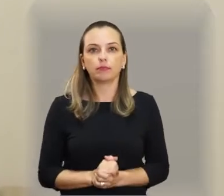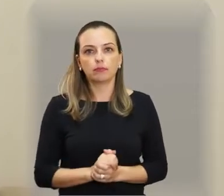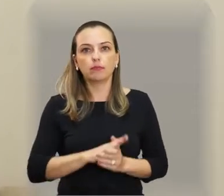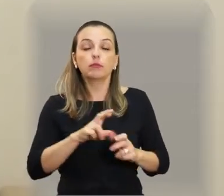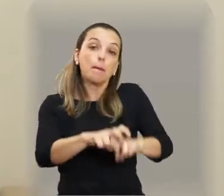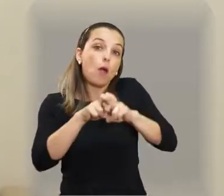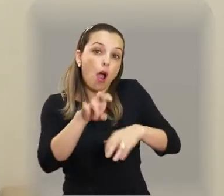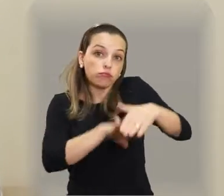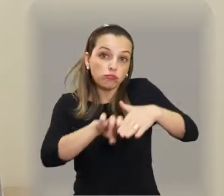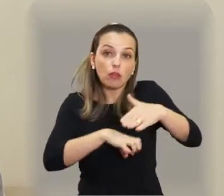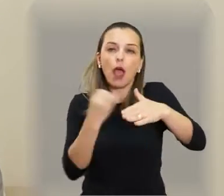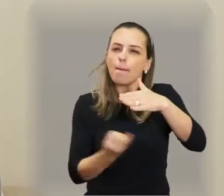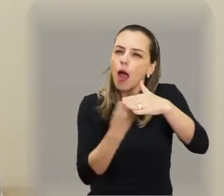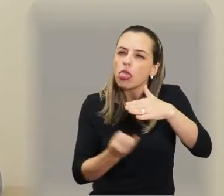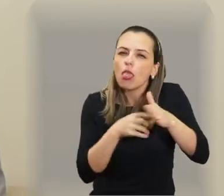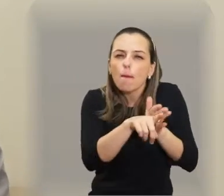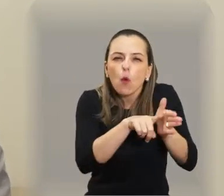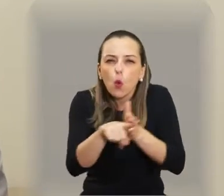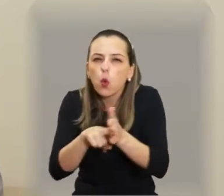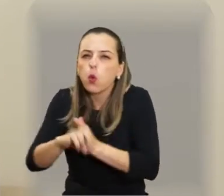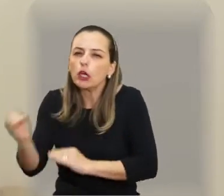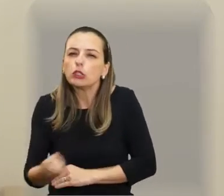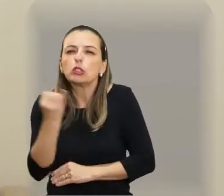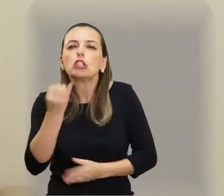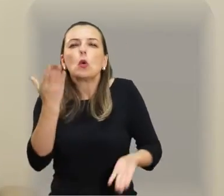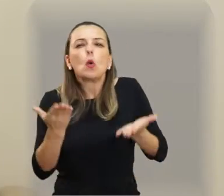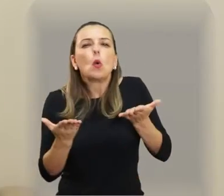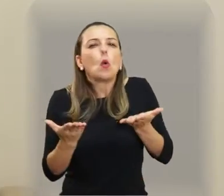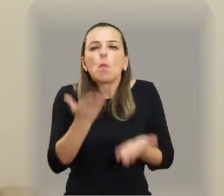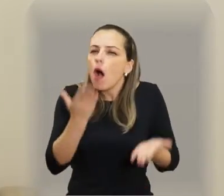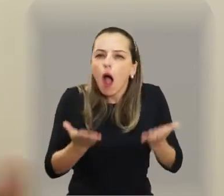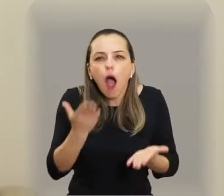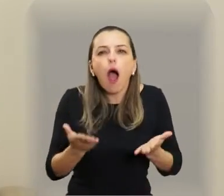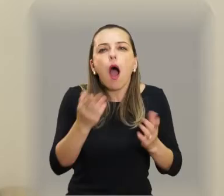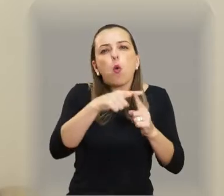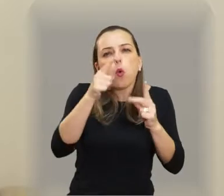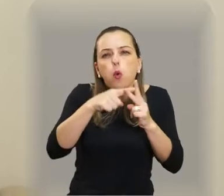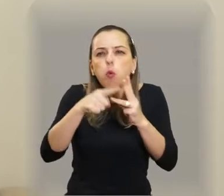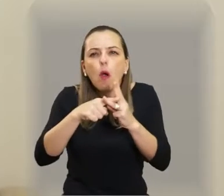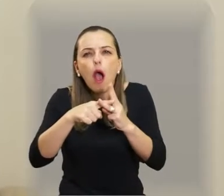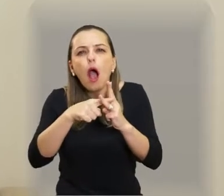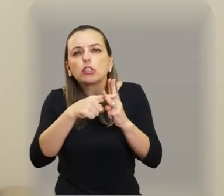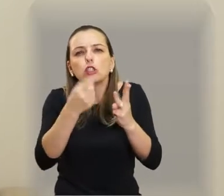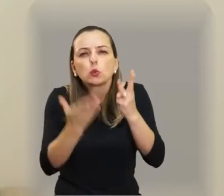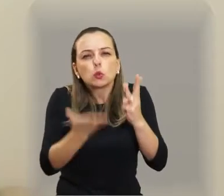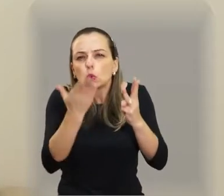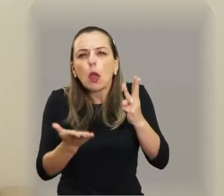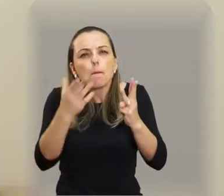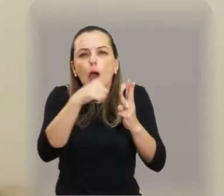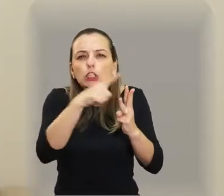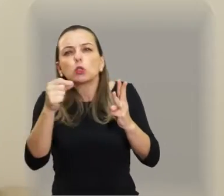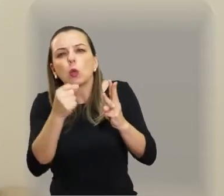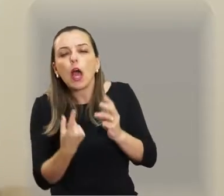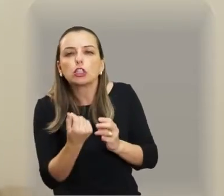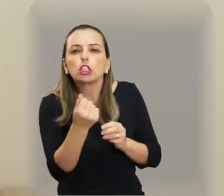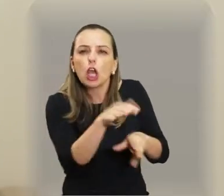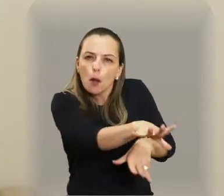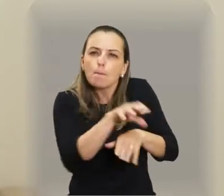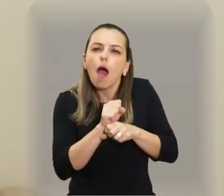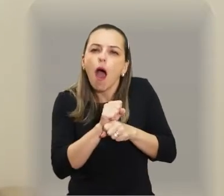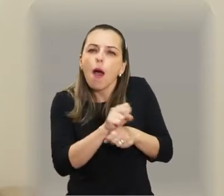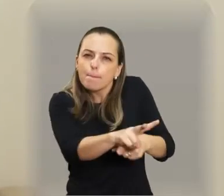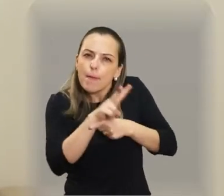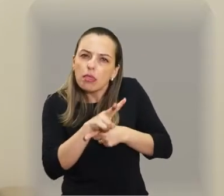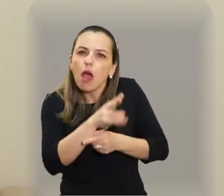ligações aí ele aí você vai lá e passa um dinheiro como uma entrada e aí você sofre uma Cláudio então